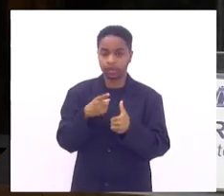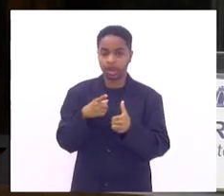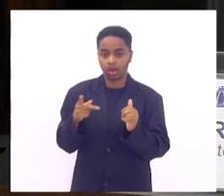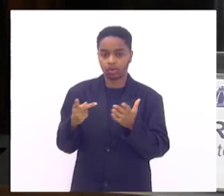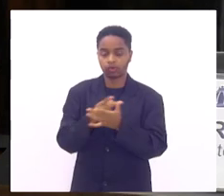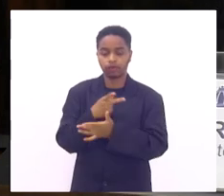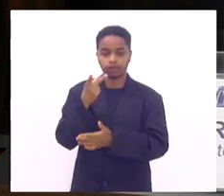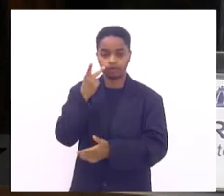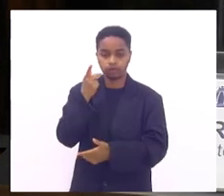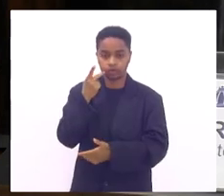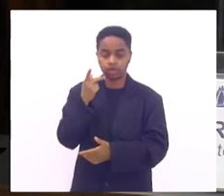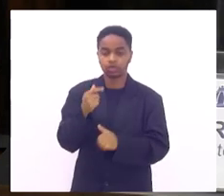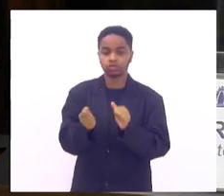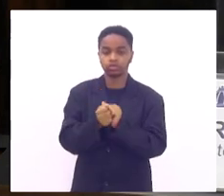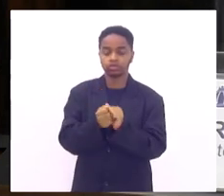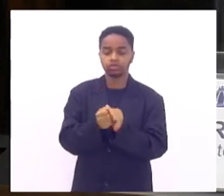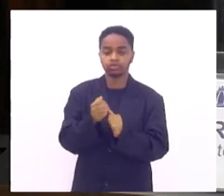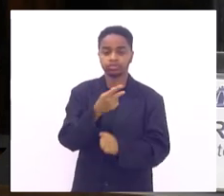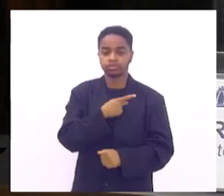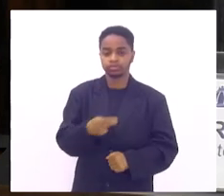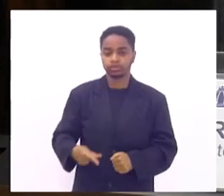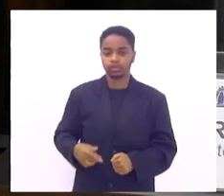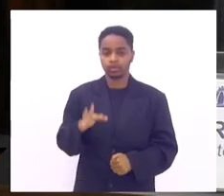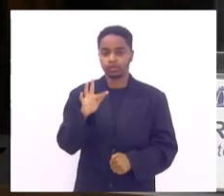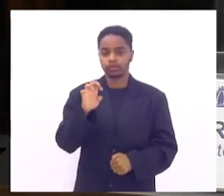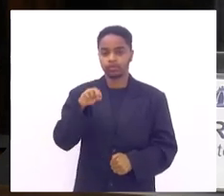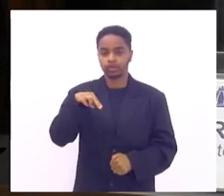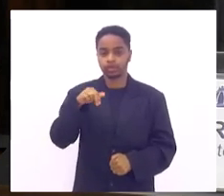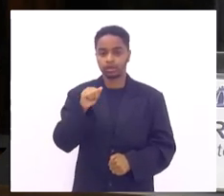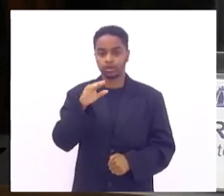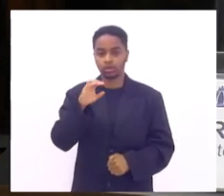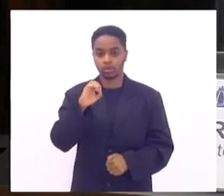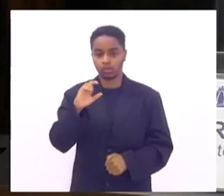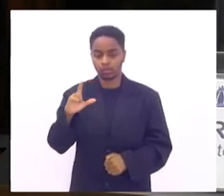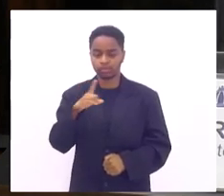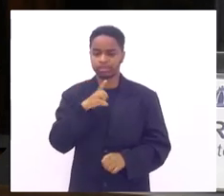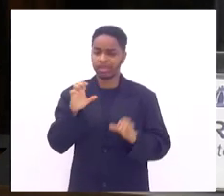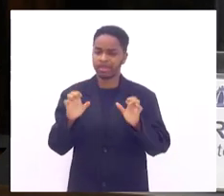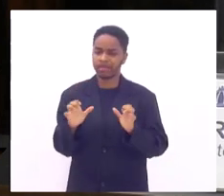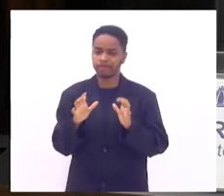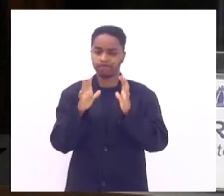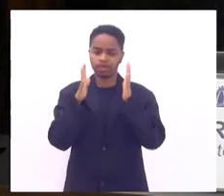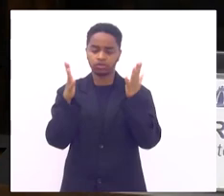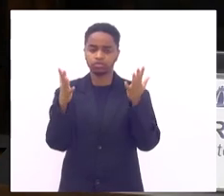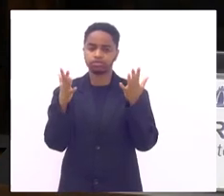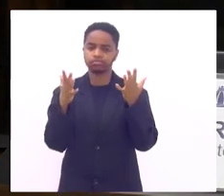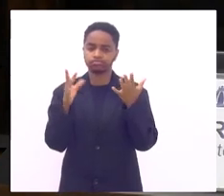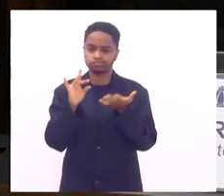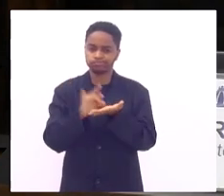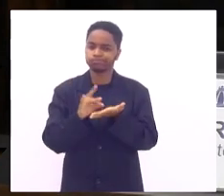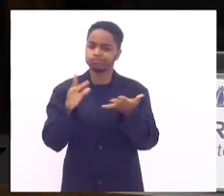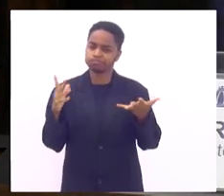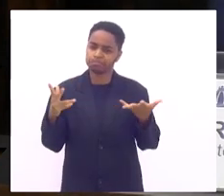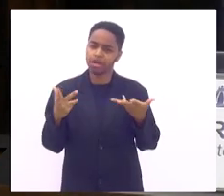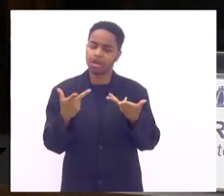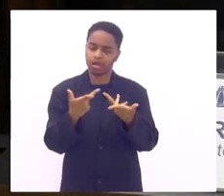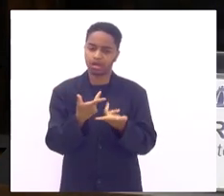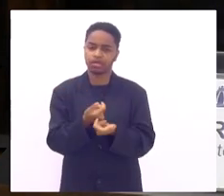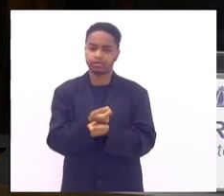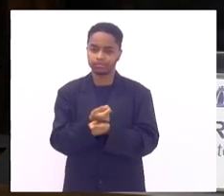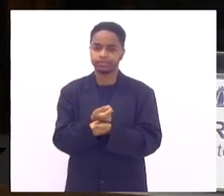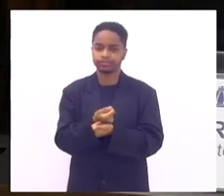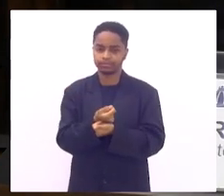nosso presidente da FENACOM, Daniel Mesquita, um evento que foi